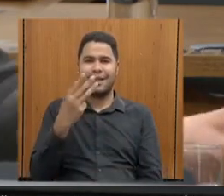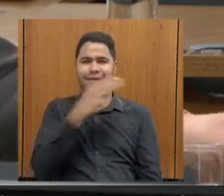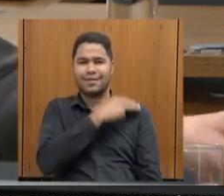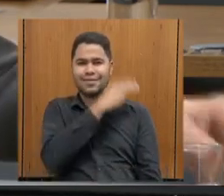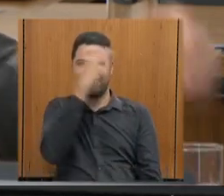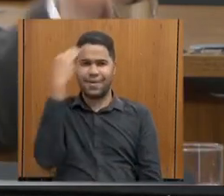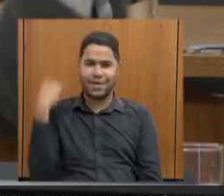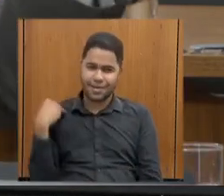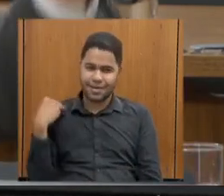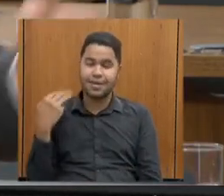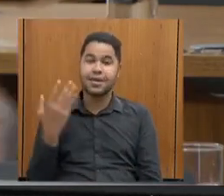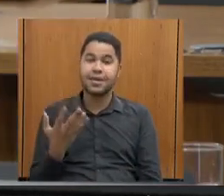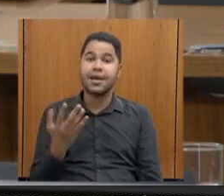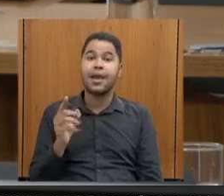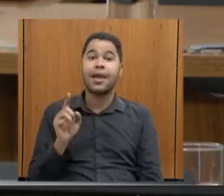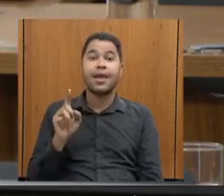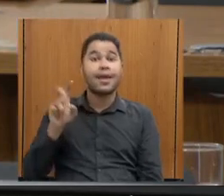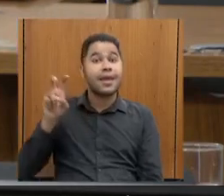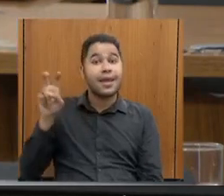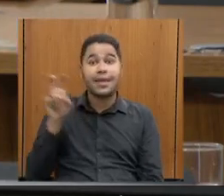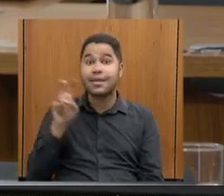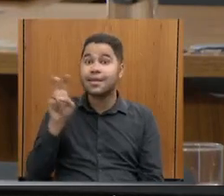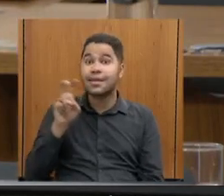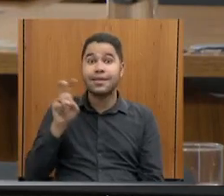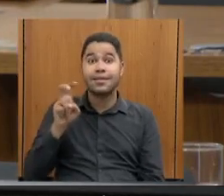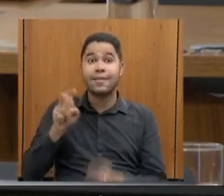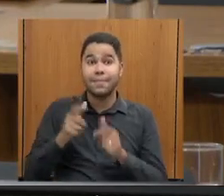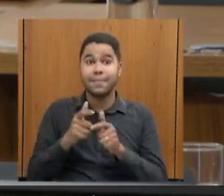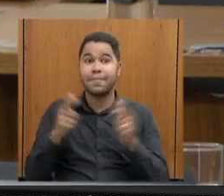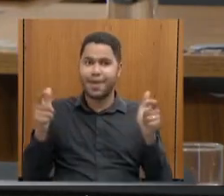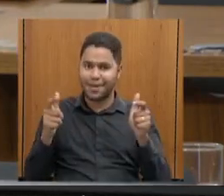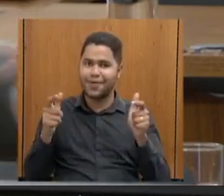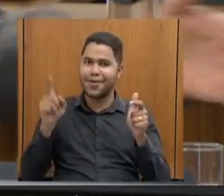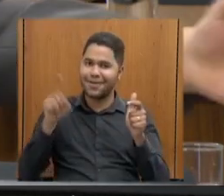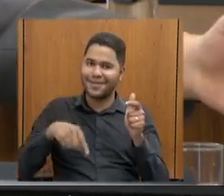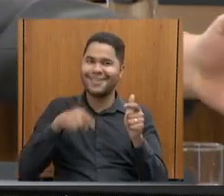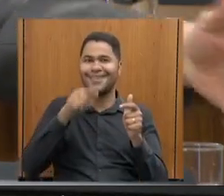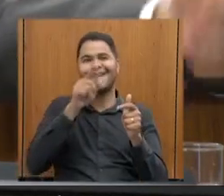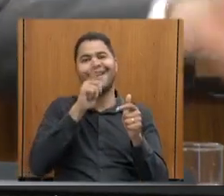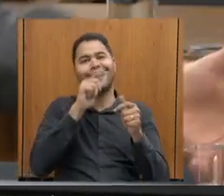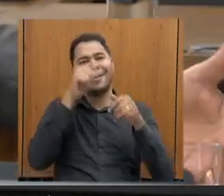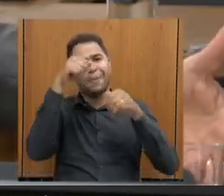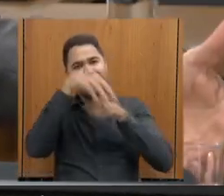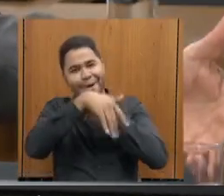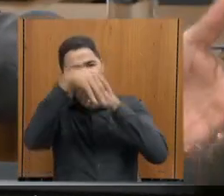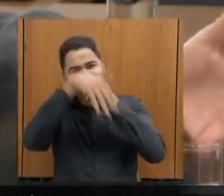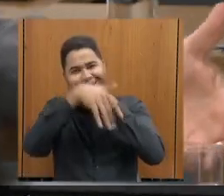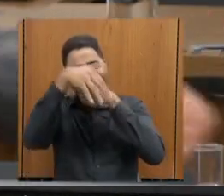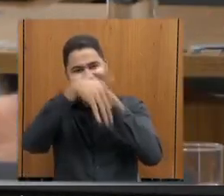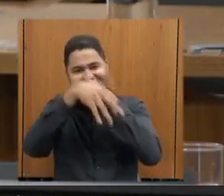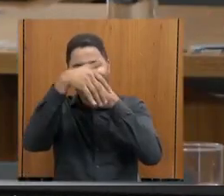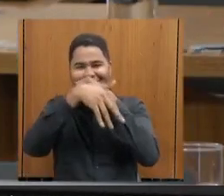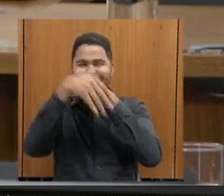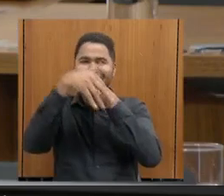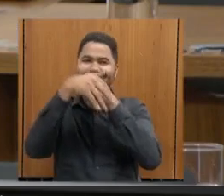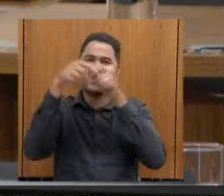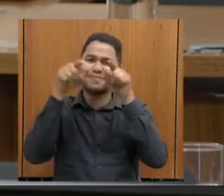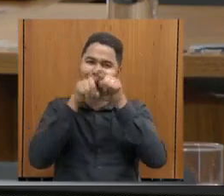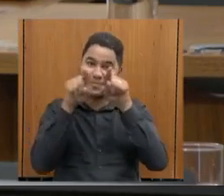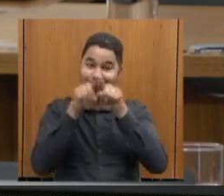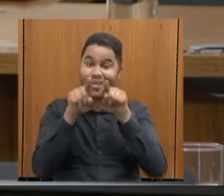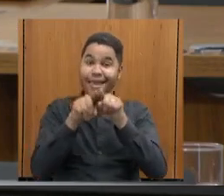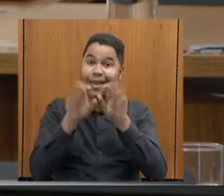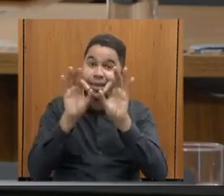Três Marias era a quinta maior hidrelétrica do mundo né Ia e nós apoiamos a criação do Indy